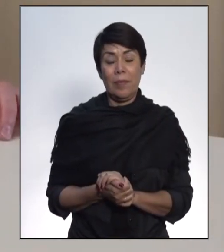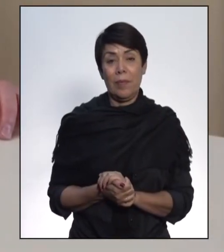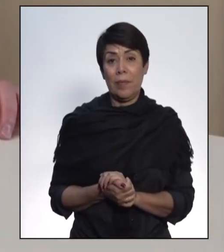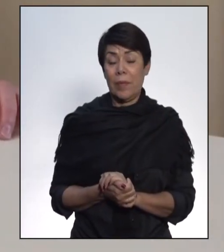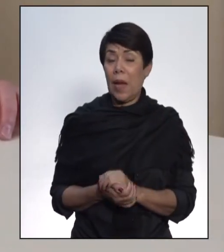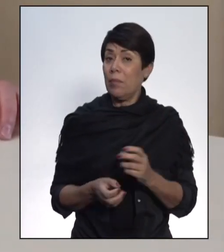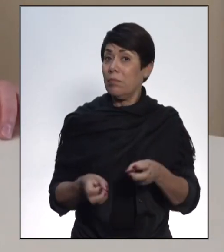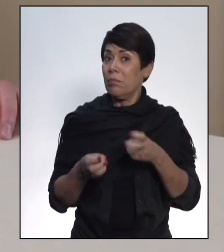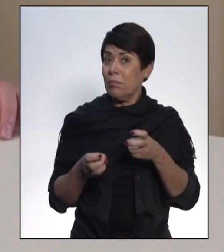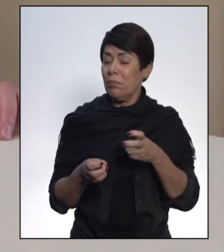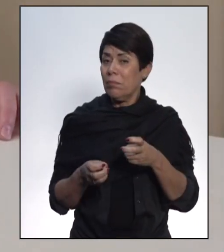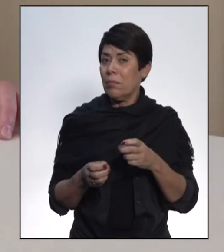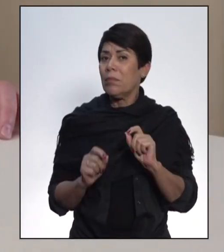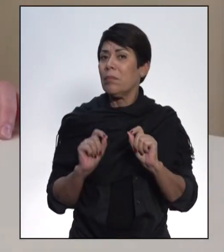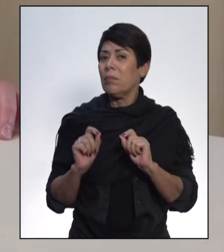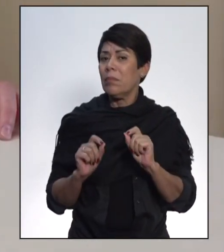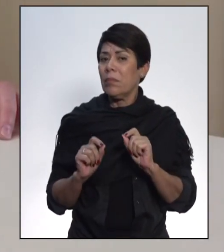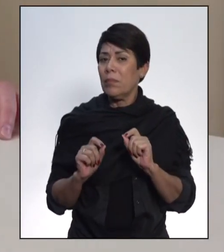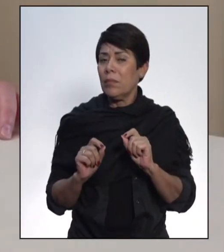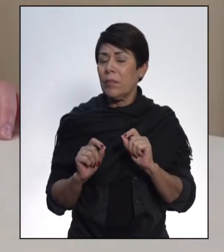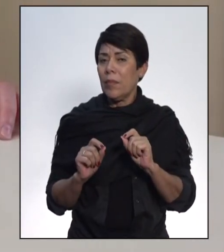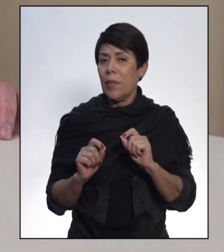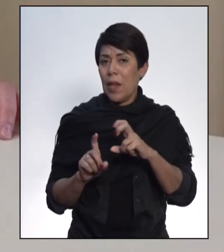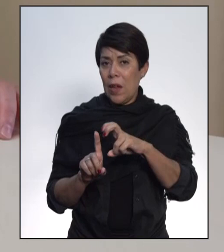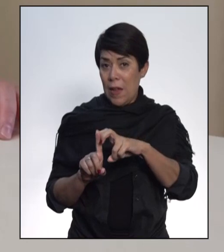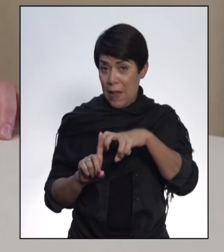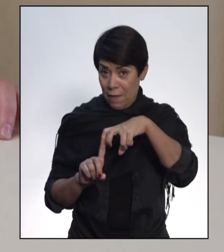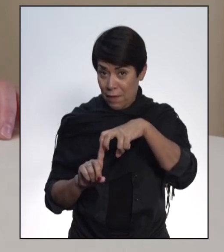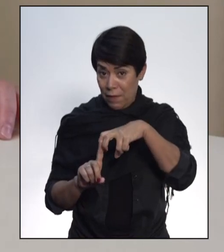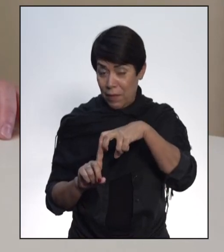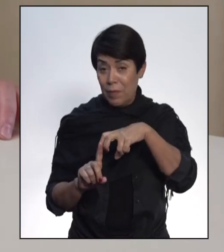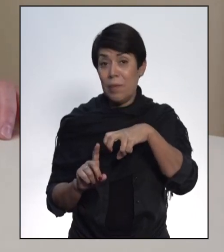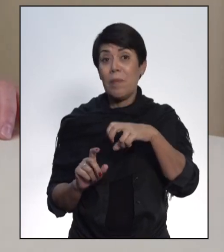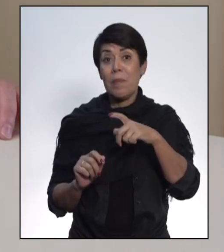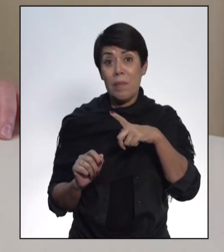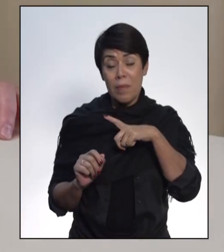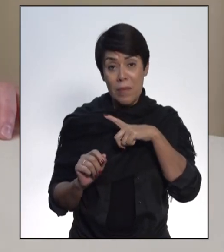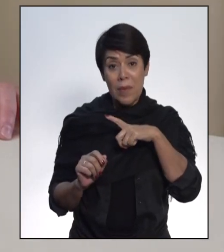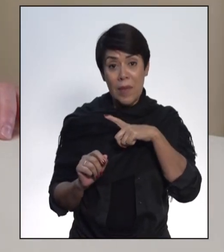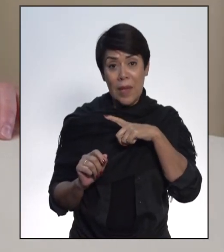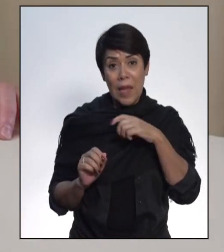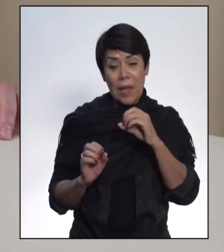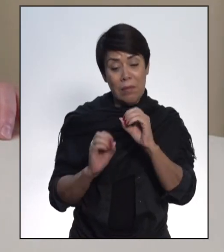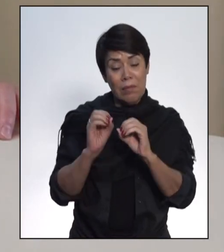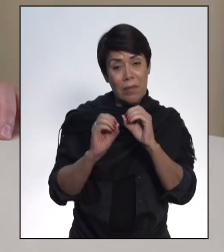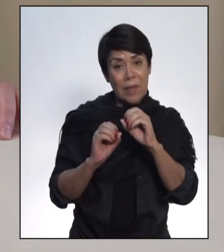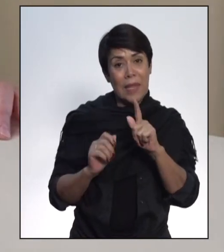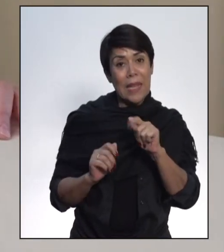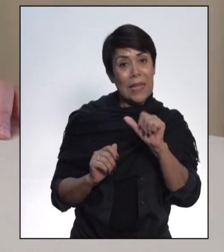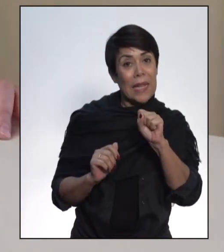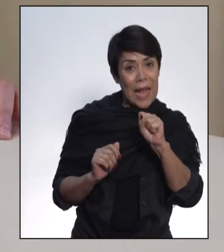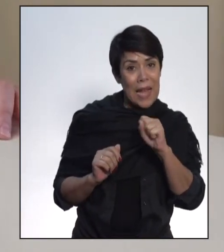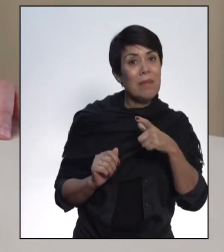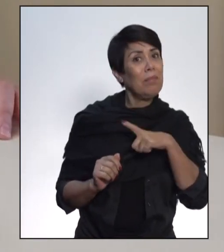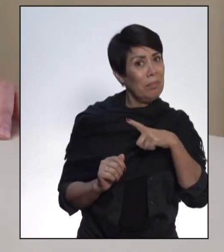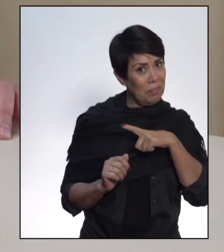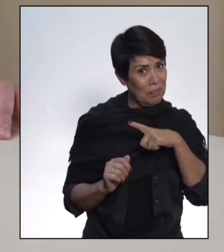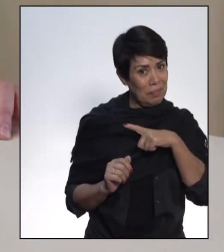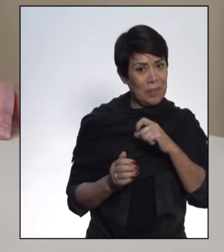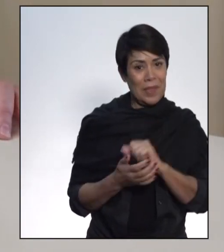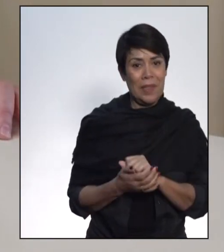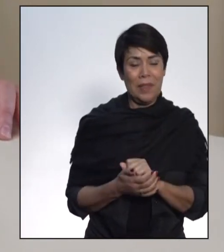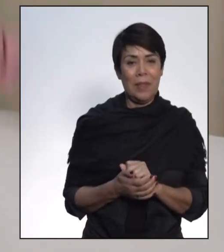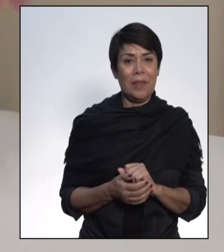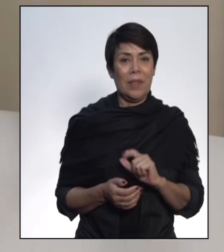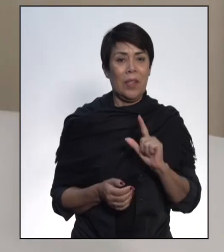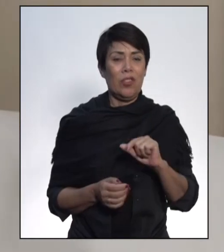interessante observar que o nosso refrigerante ele ainda tem algumas bolinhas de gás aqui, embora ele esteja